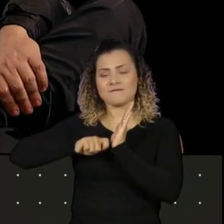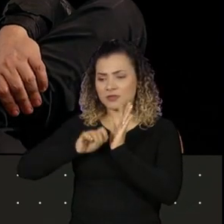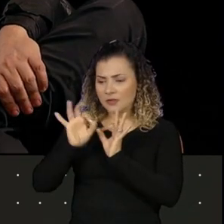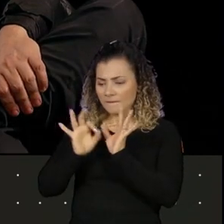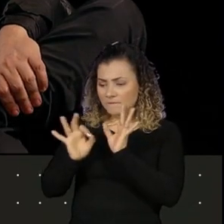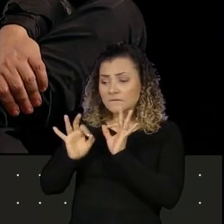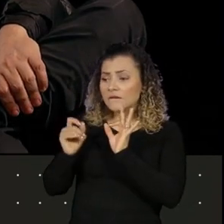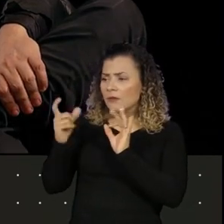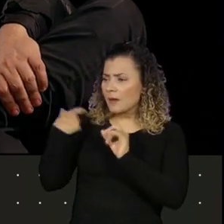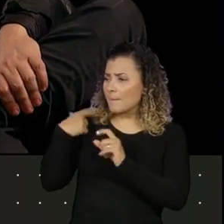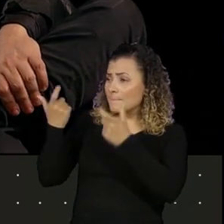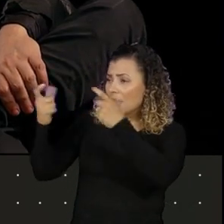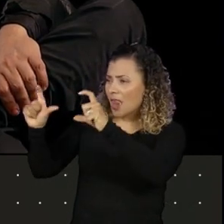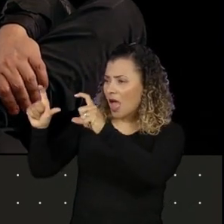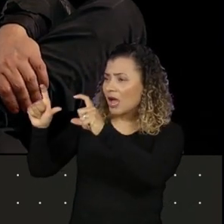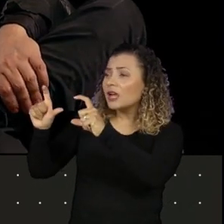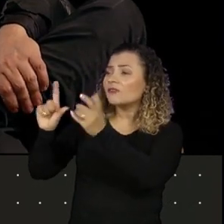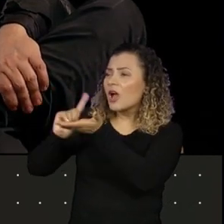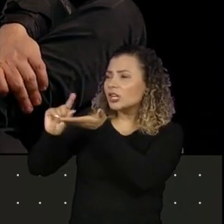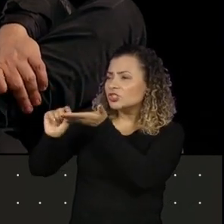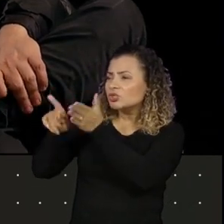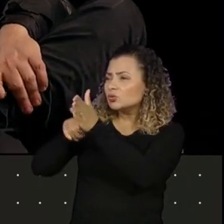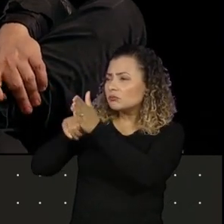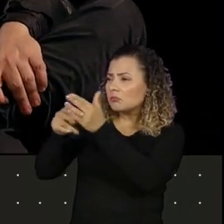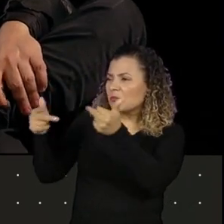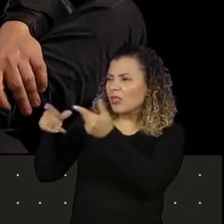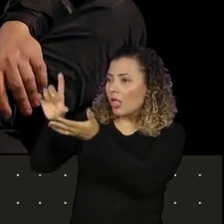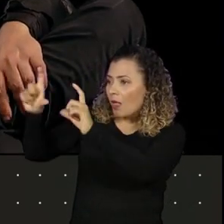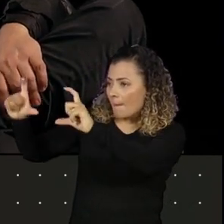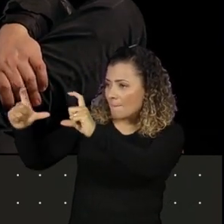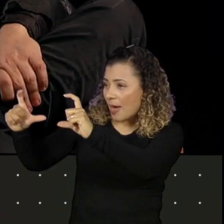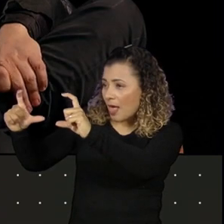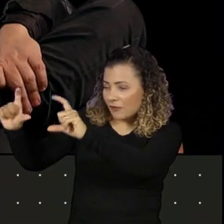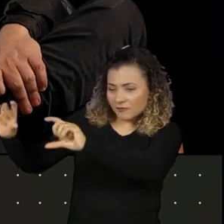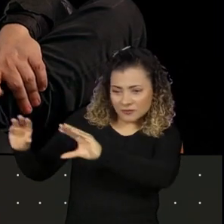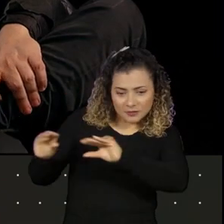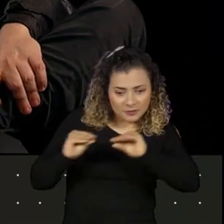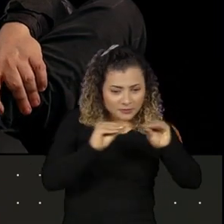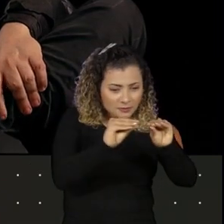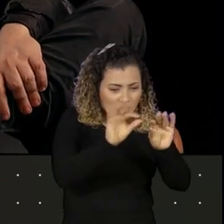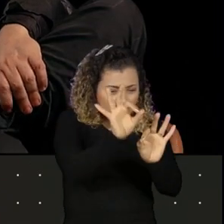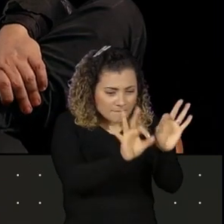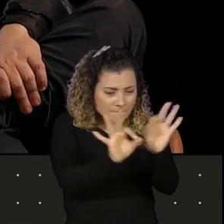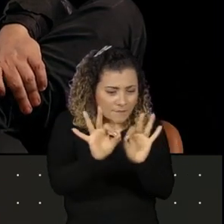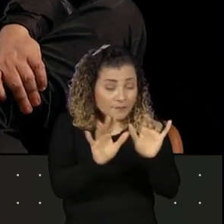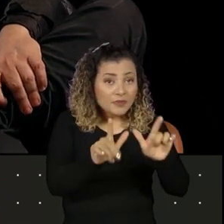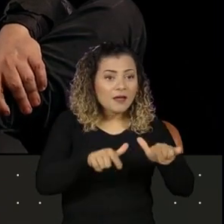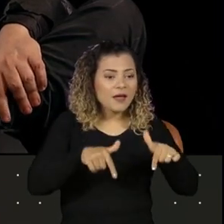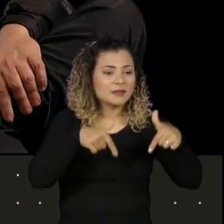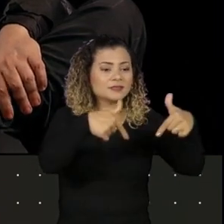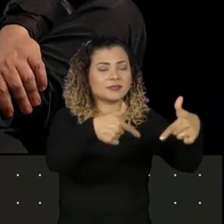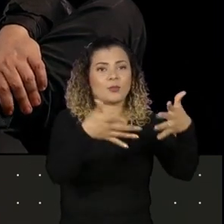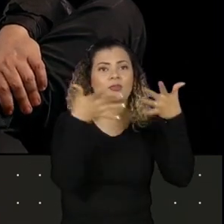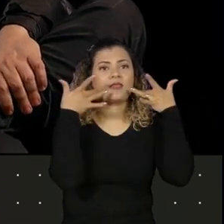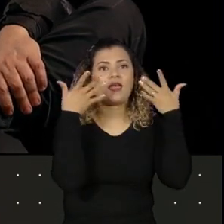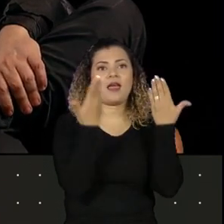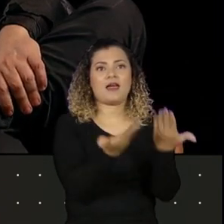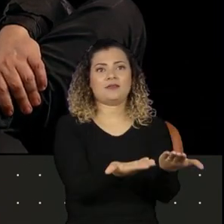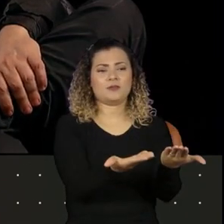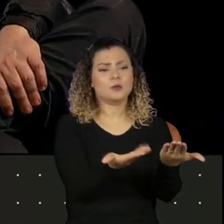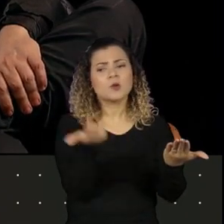um parágrafo de um artigo e transformar em uma encenação que